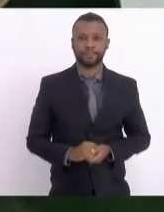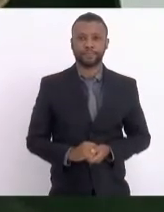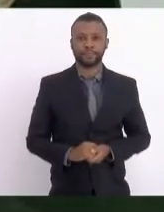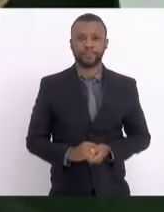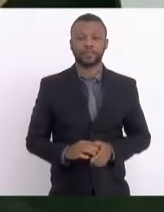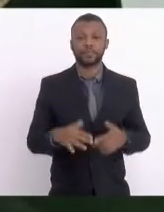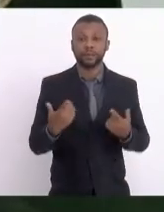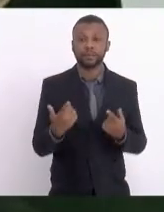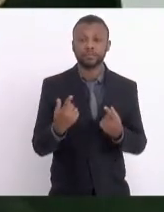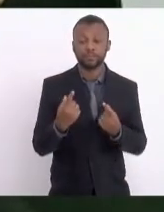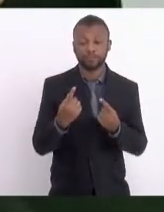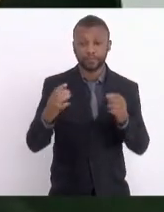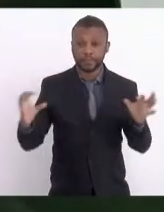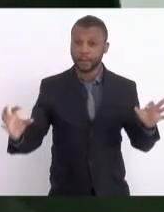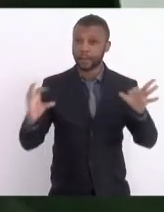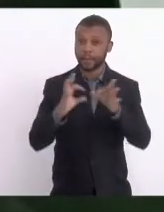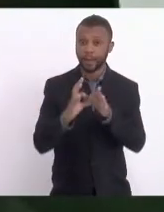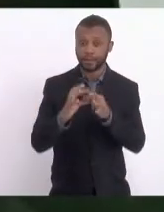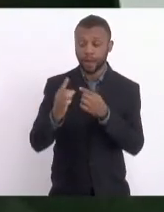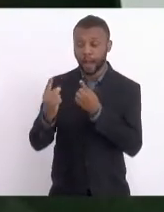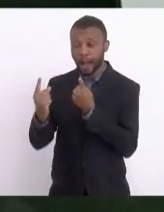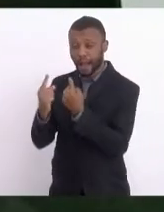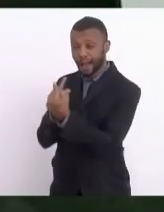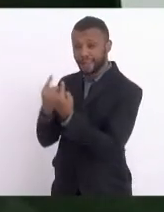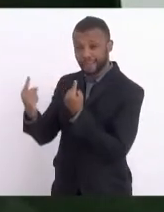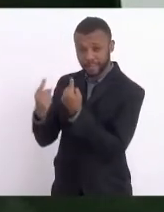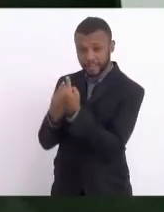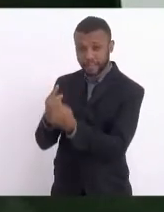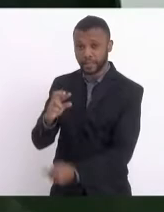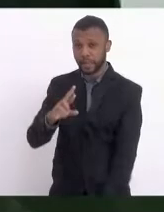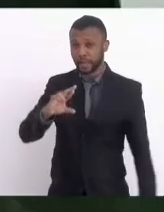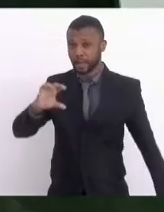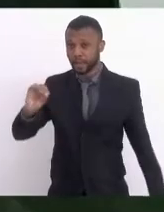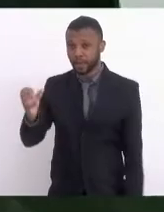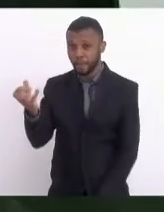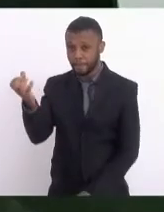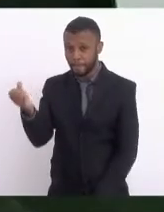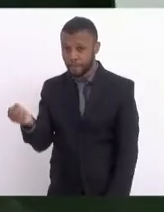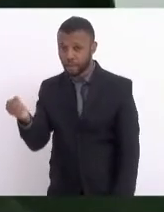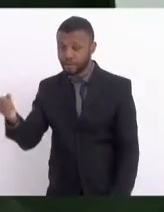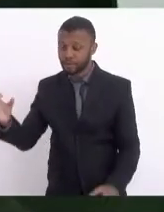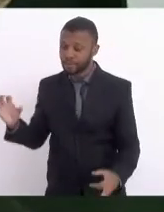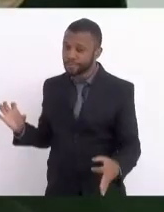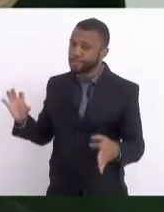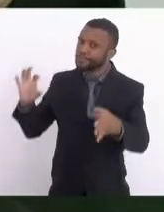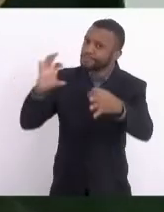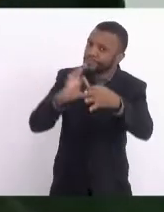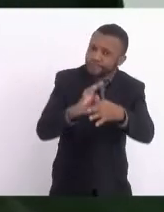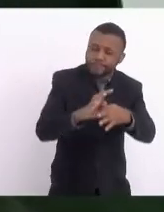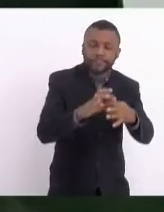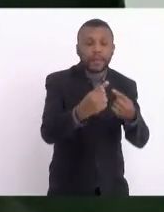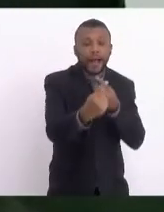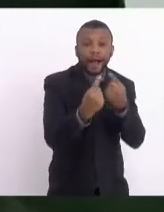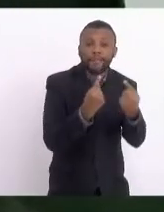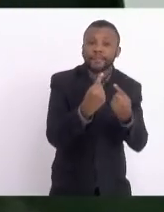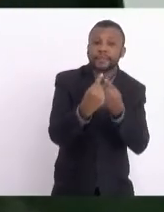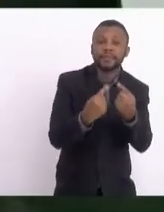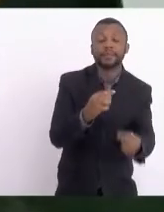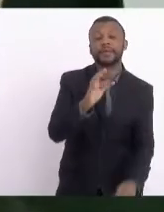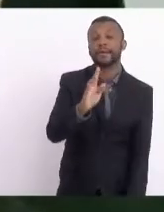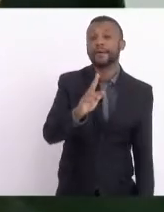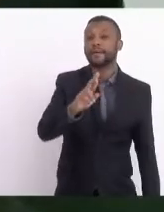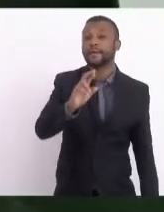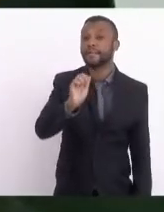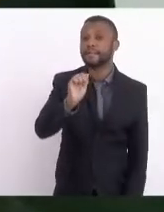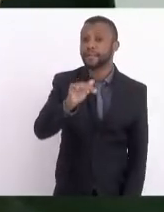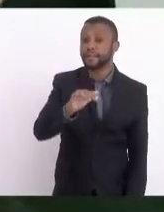a Avenida Rio Branco até a Avenida Francisco Bicalho e também por